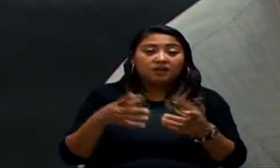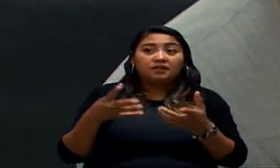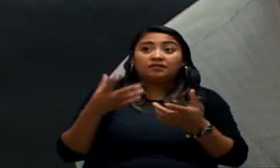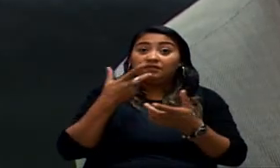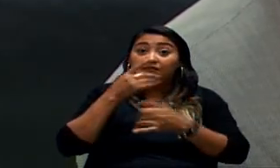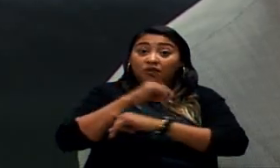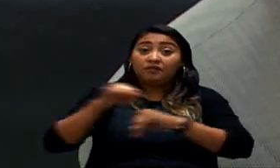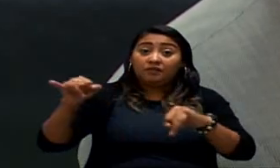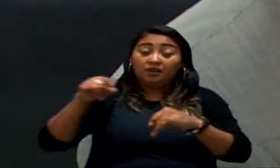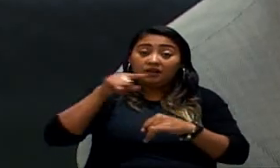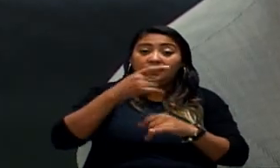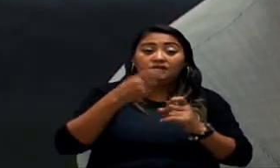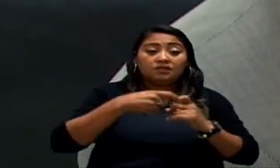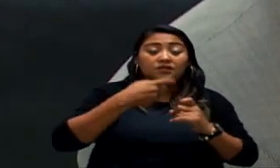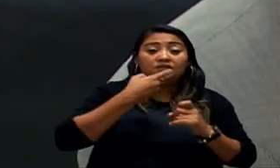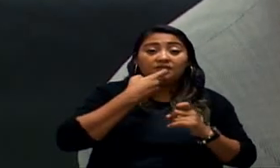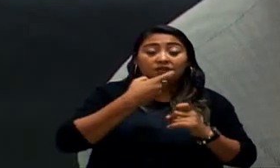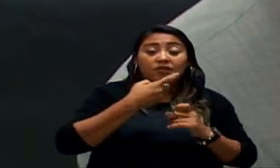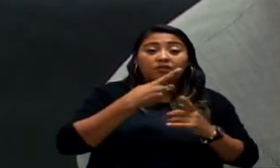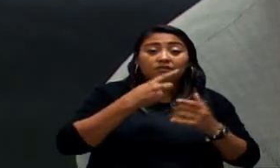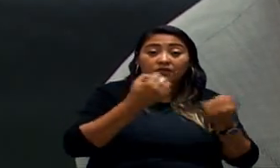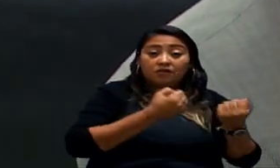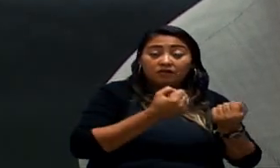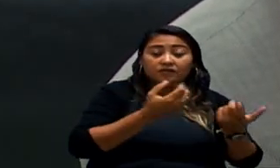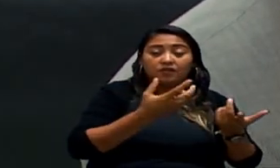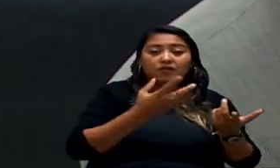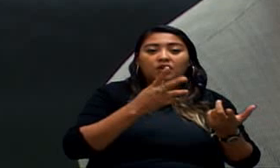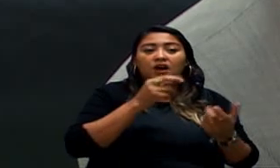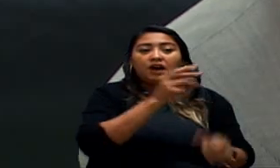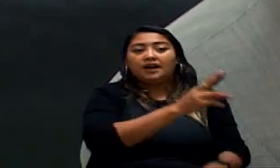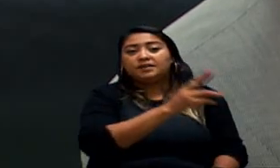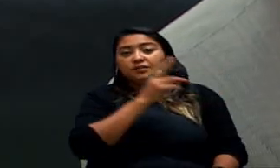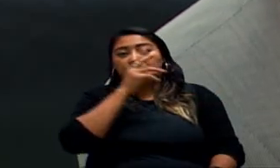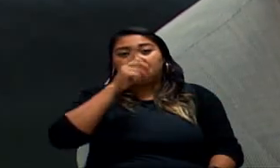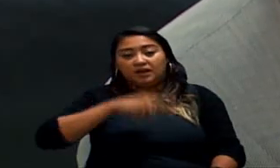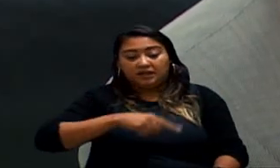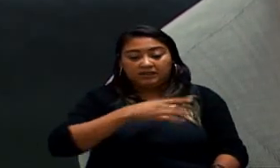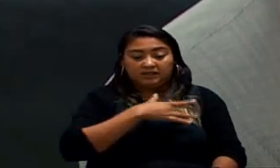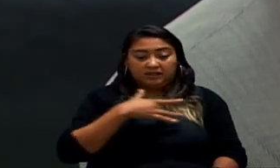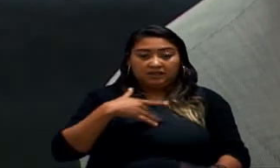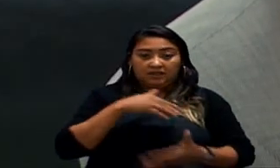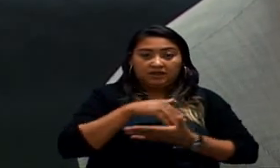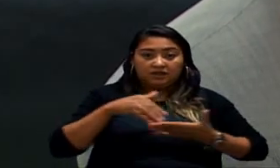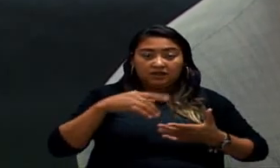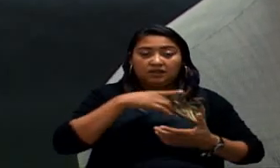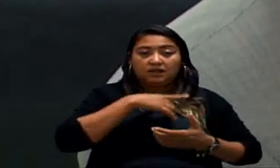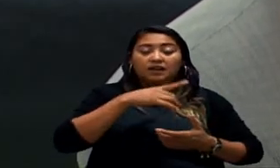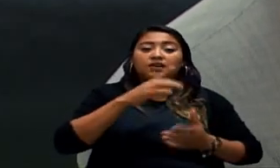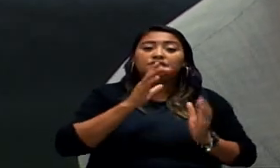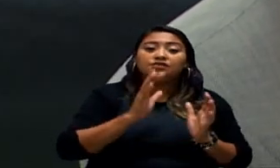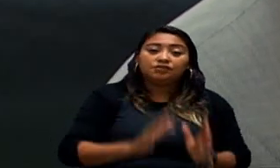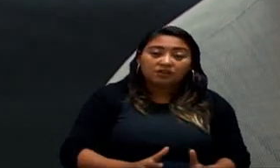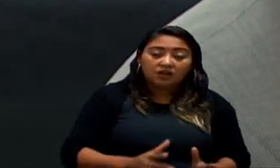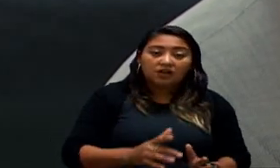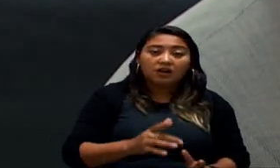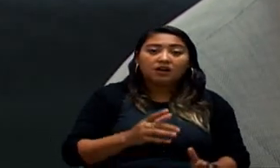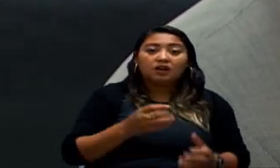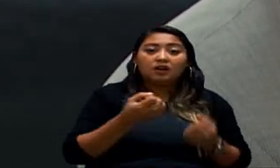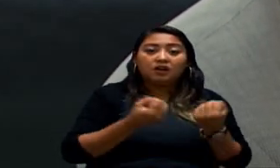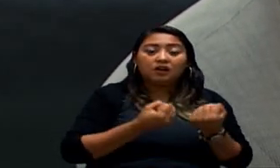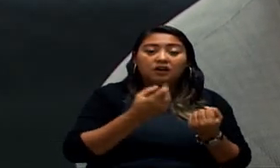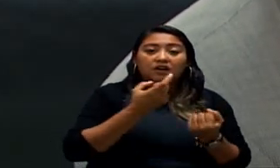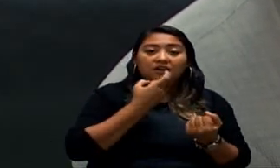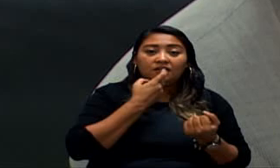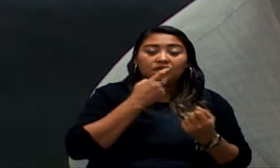a resposta que eu recebi, que eles receberam, é que a Secretaria de Saúde já tem o odontomóvel. Sim, já